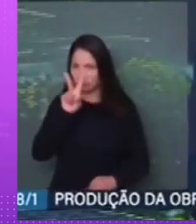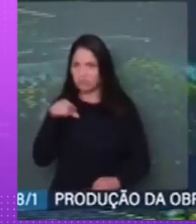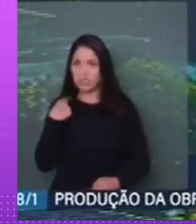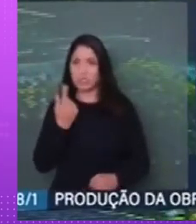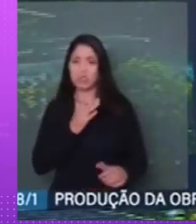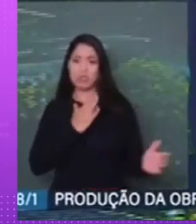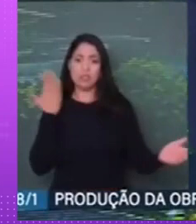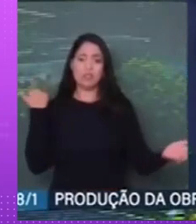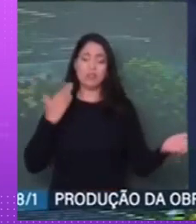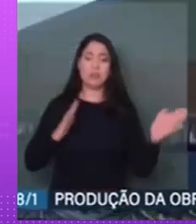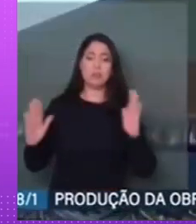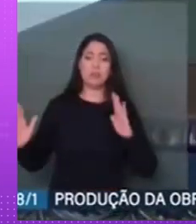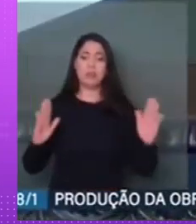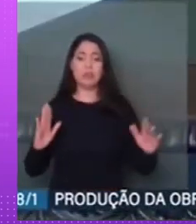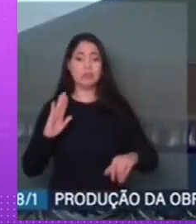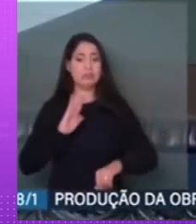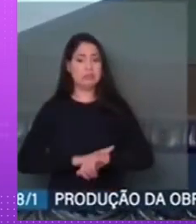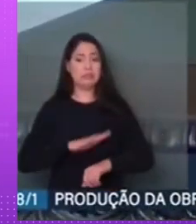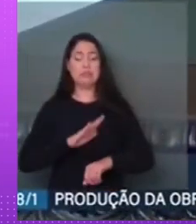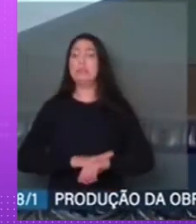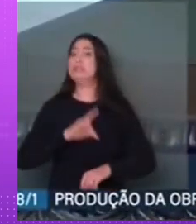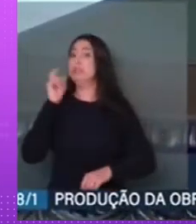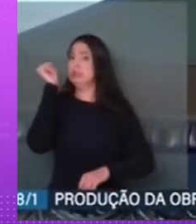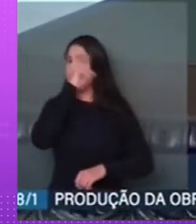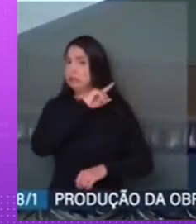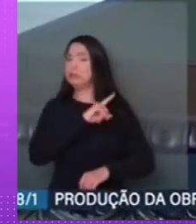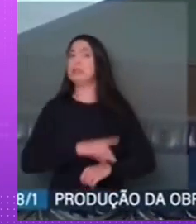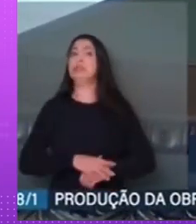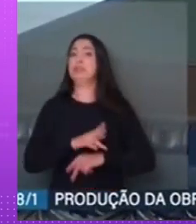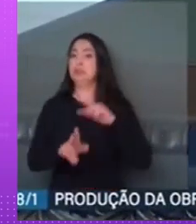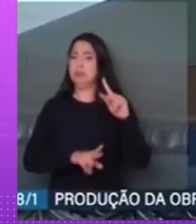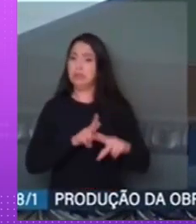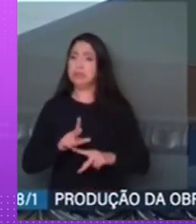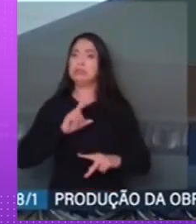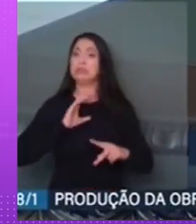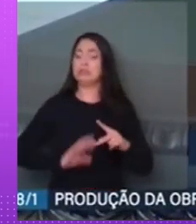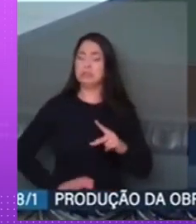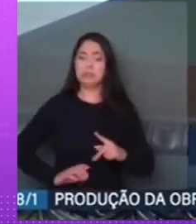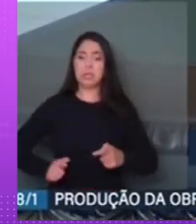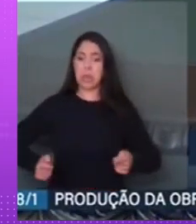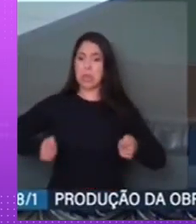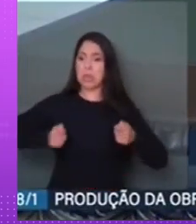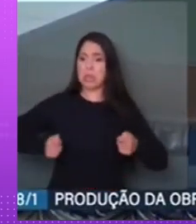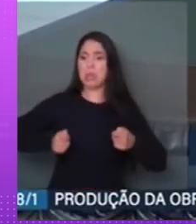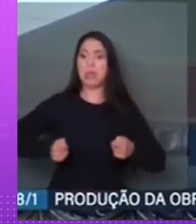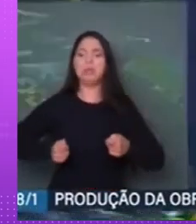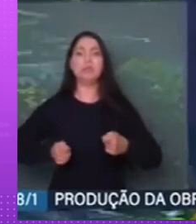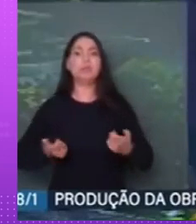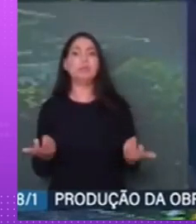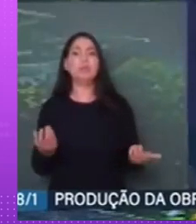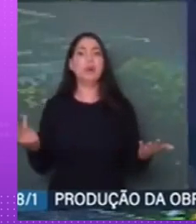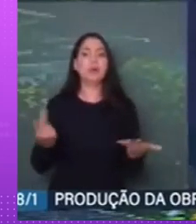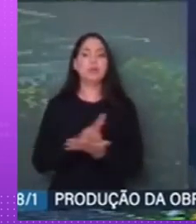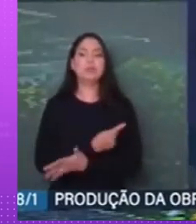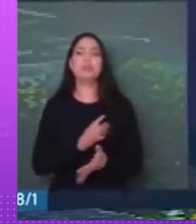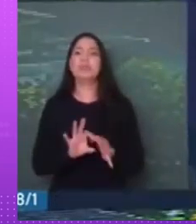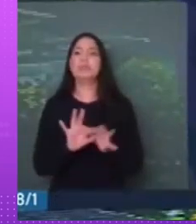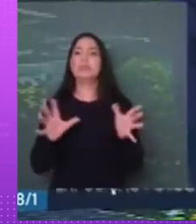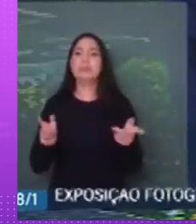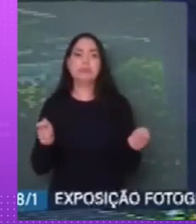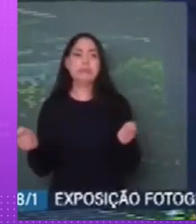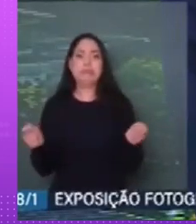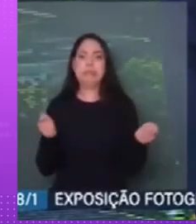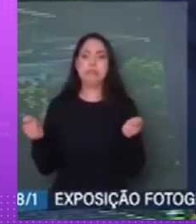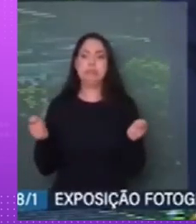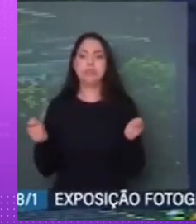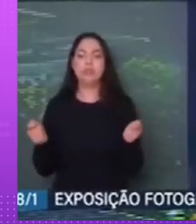Maranhão, Bahia, Goiás, Minas Gerais, Rondônia, Santa Catarina, São Paulo e Tocantins. Você veja, então,